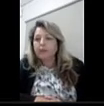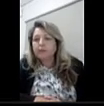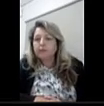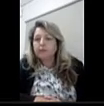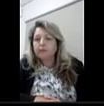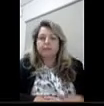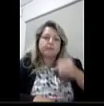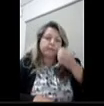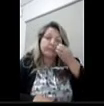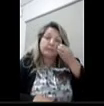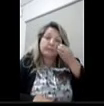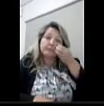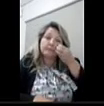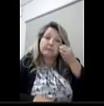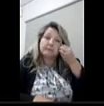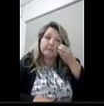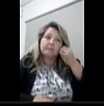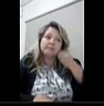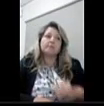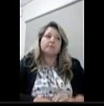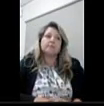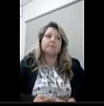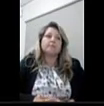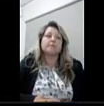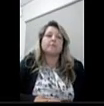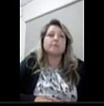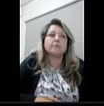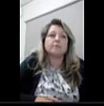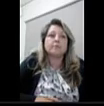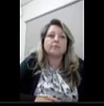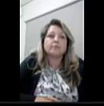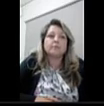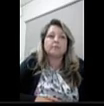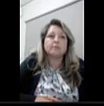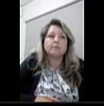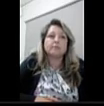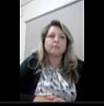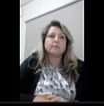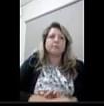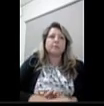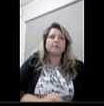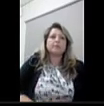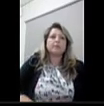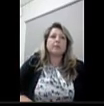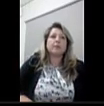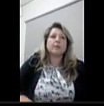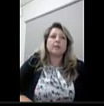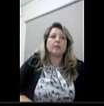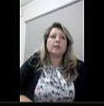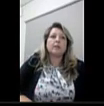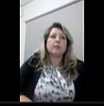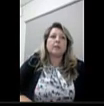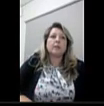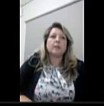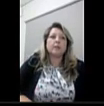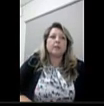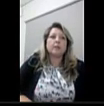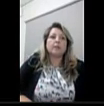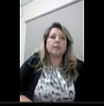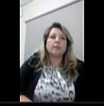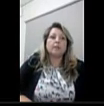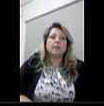procurar ser claro, então, por exemplo, nas questões de verdadeiro e falso, evitar usar negativo ou expressões